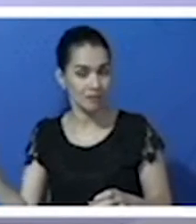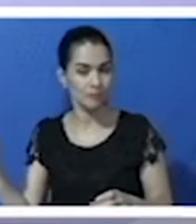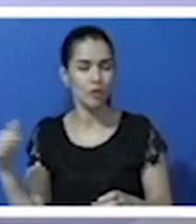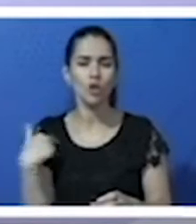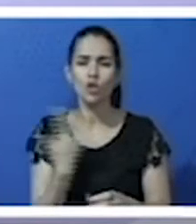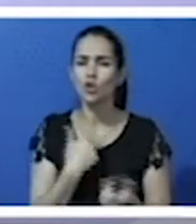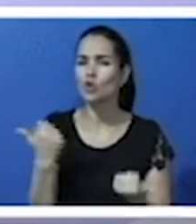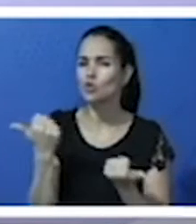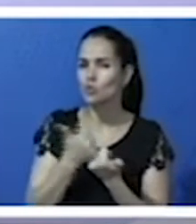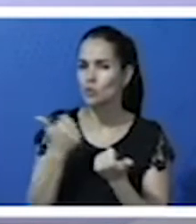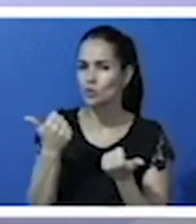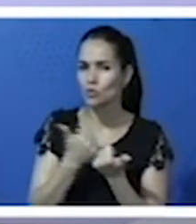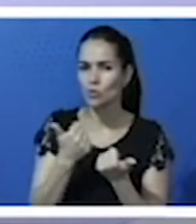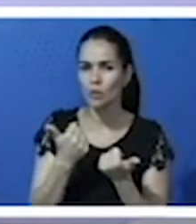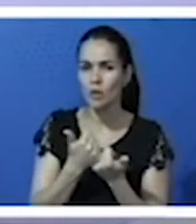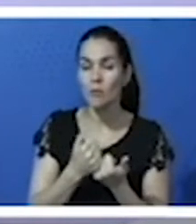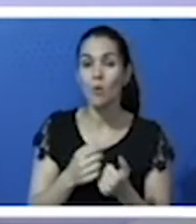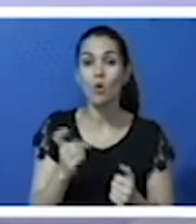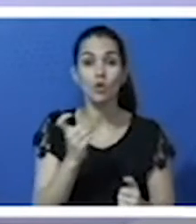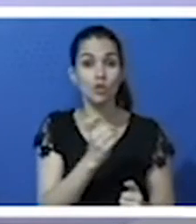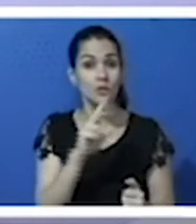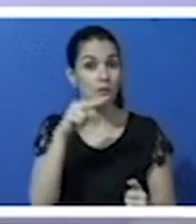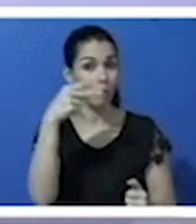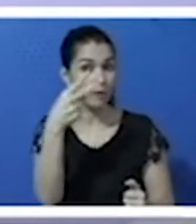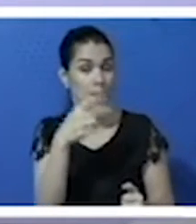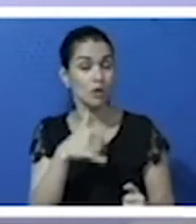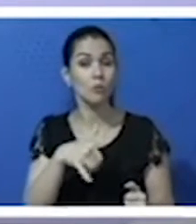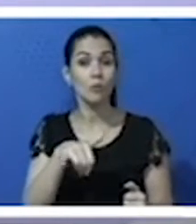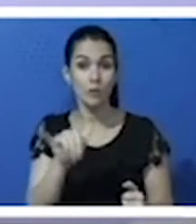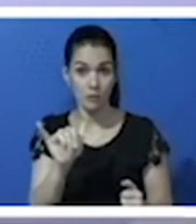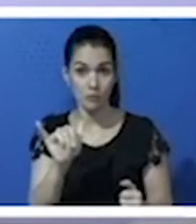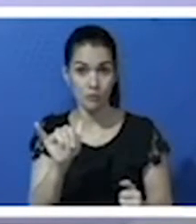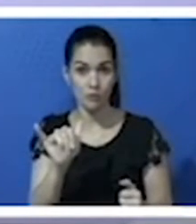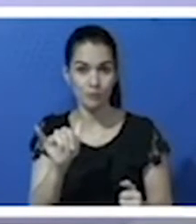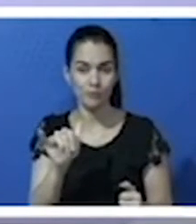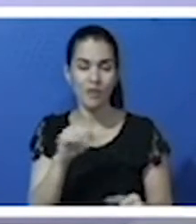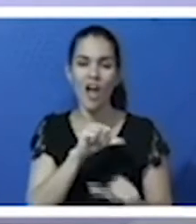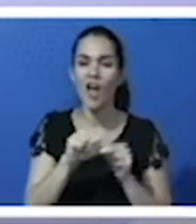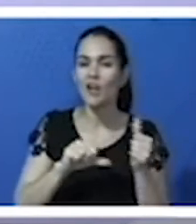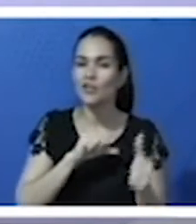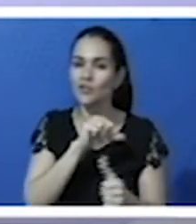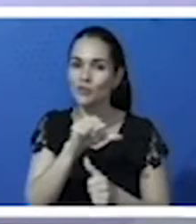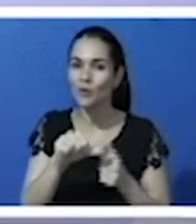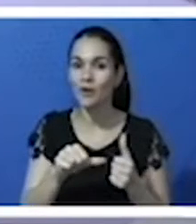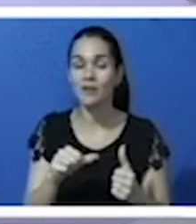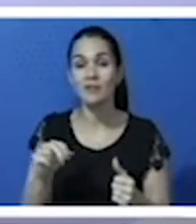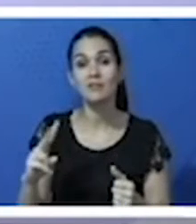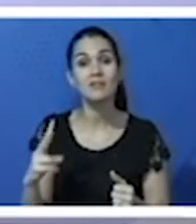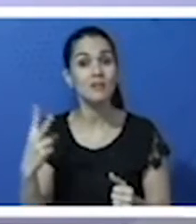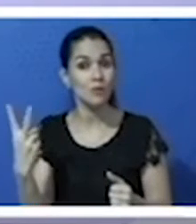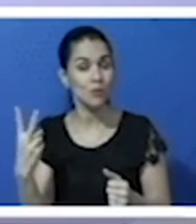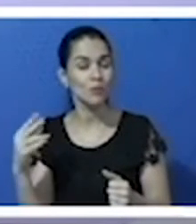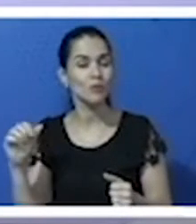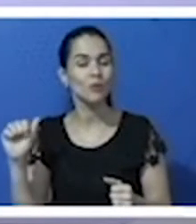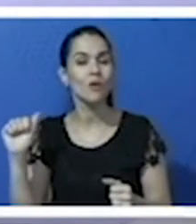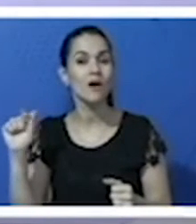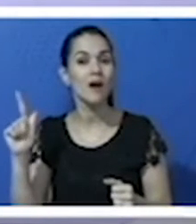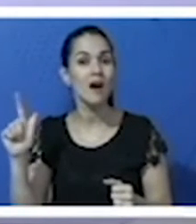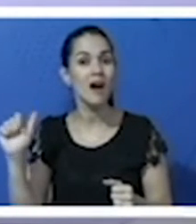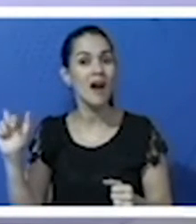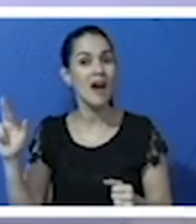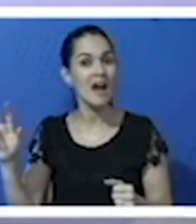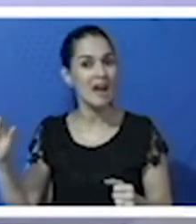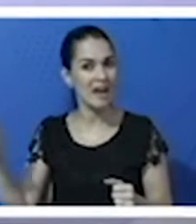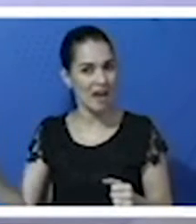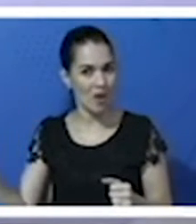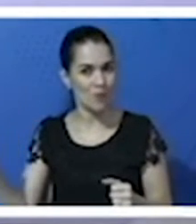substitui o x ao quadrado por y. Então, ela acaba se tornando uma equação do segundo grau.